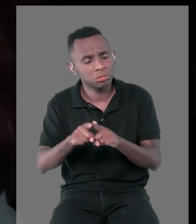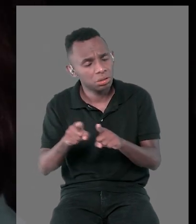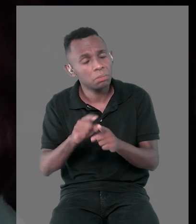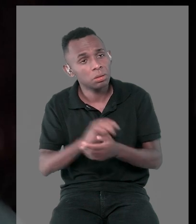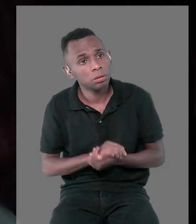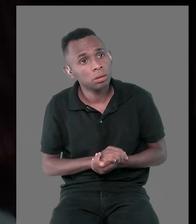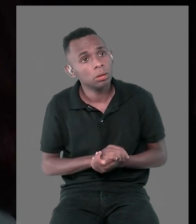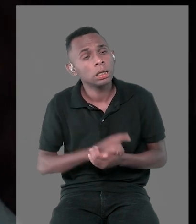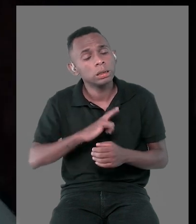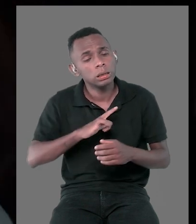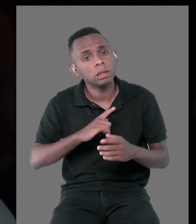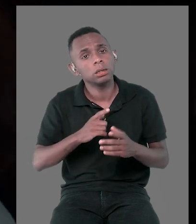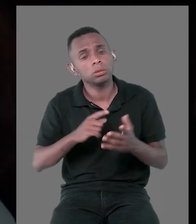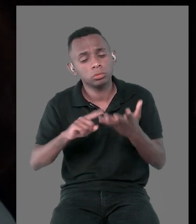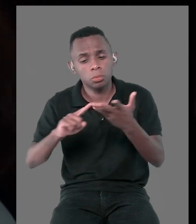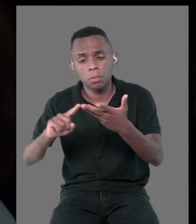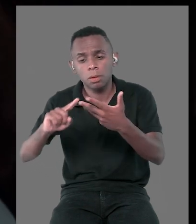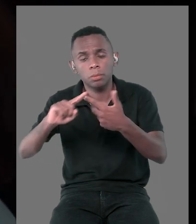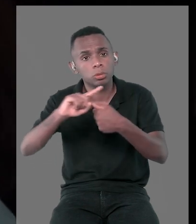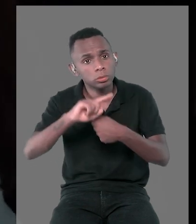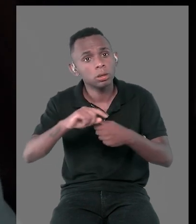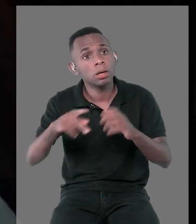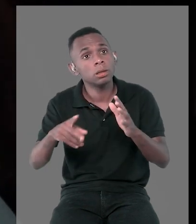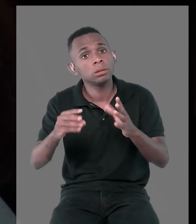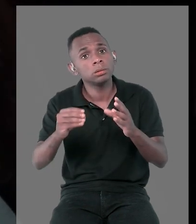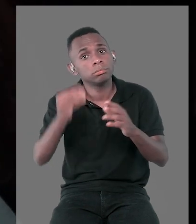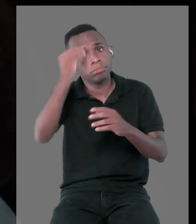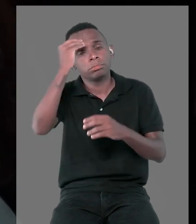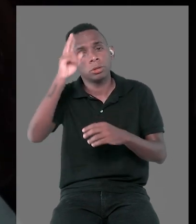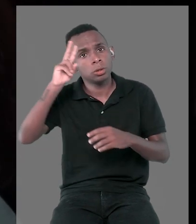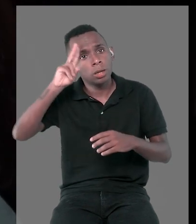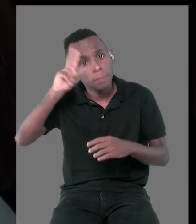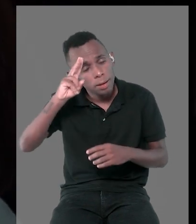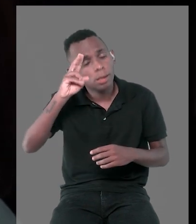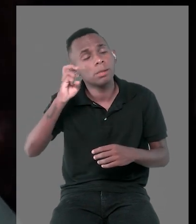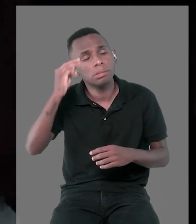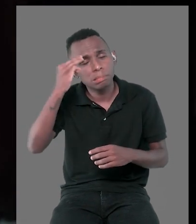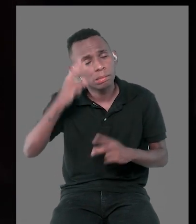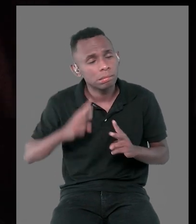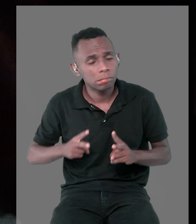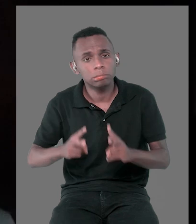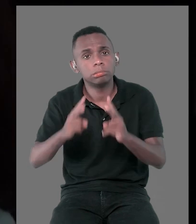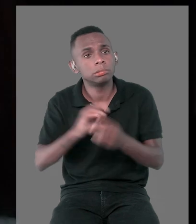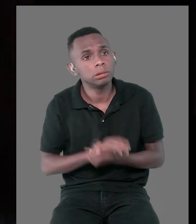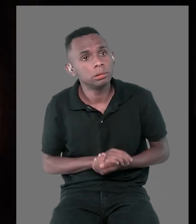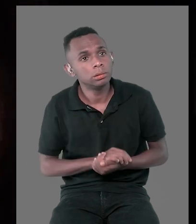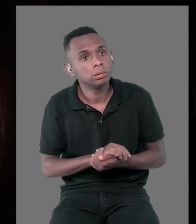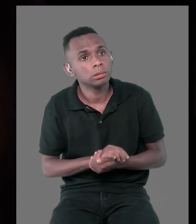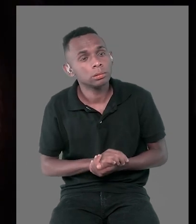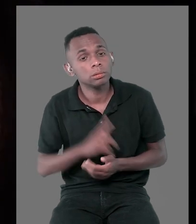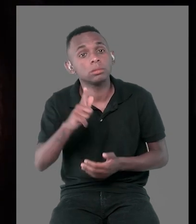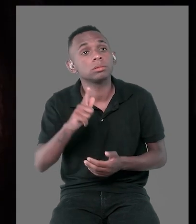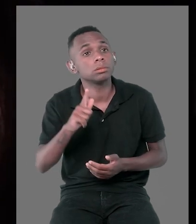Né? Então, tem vários gêneros. São todos de memória, né? São textos memorialísticos, né? Como se fala. E